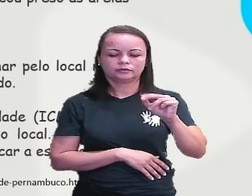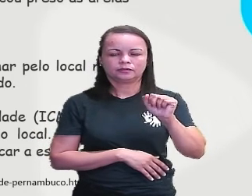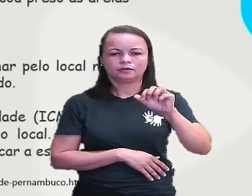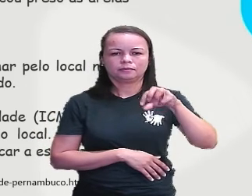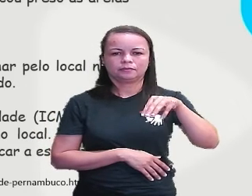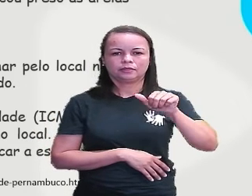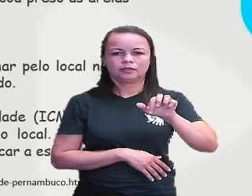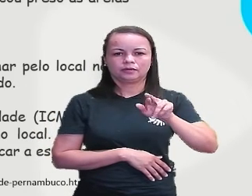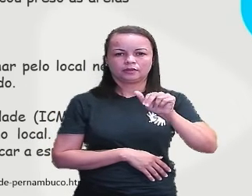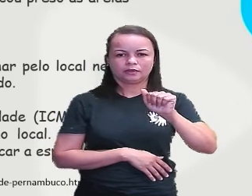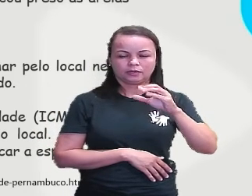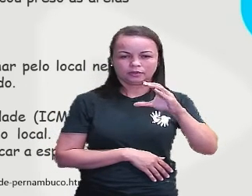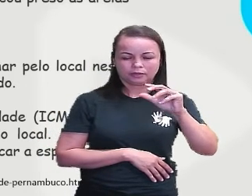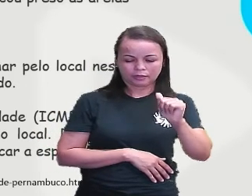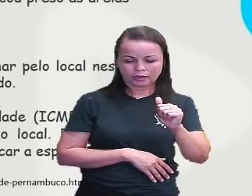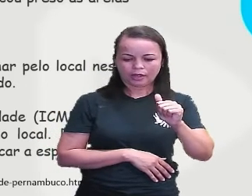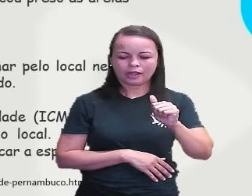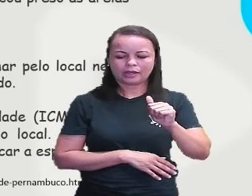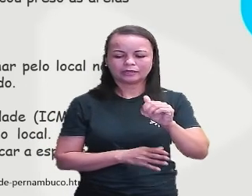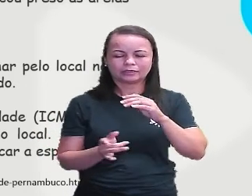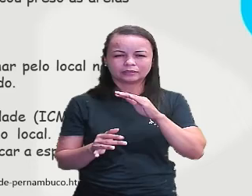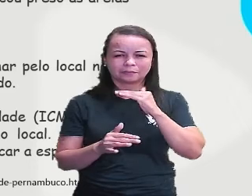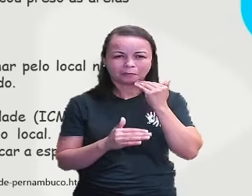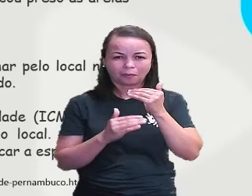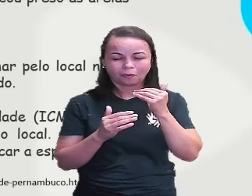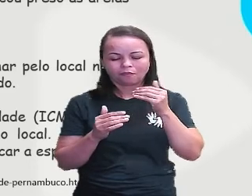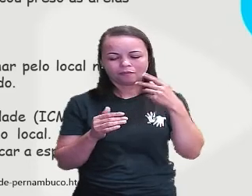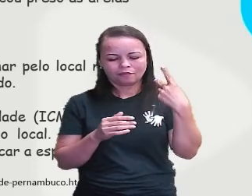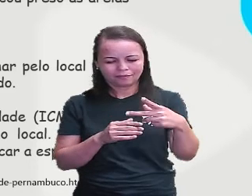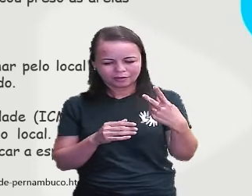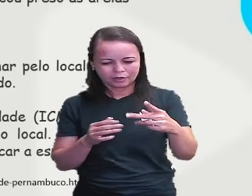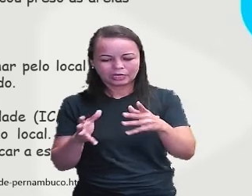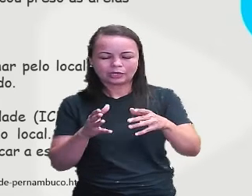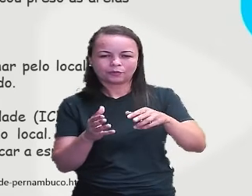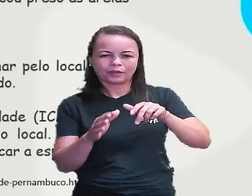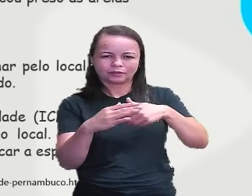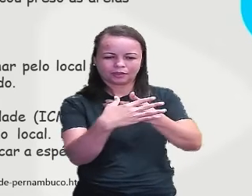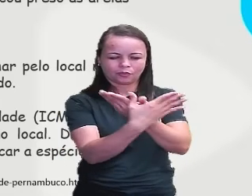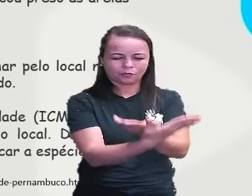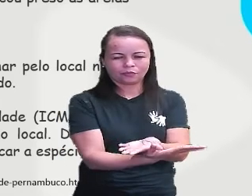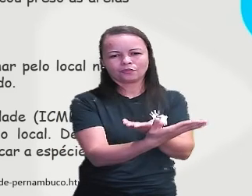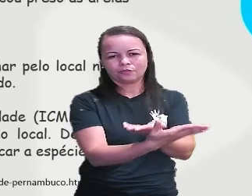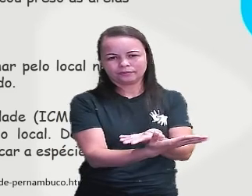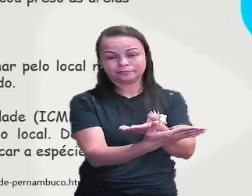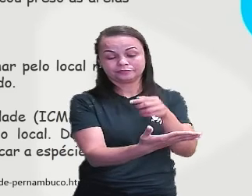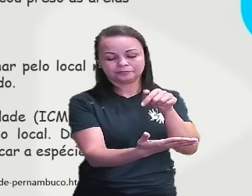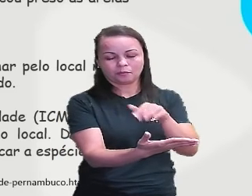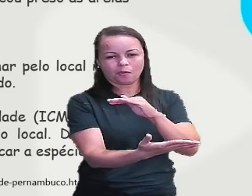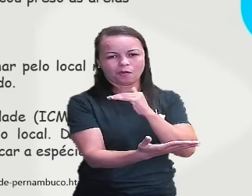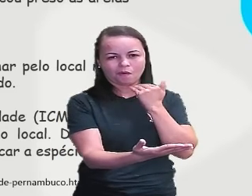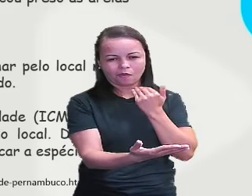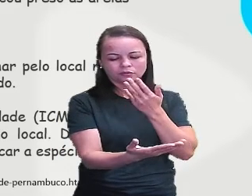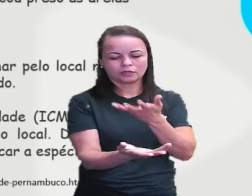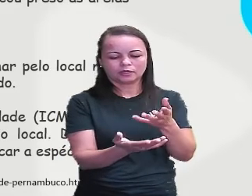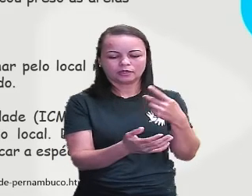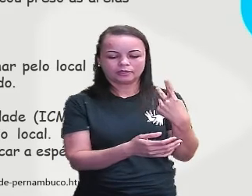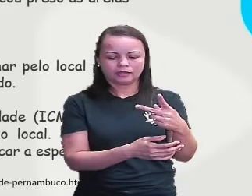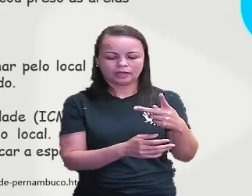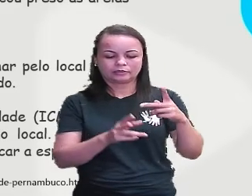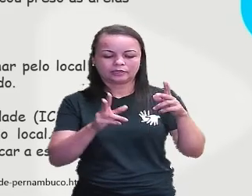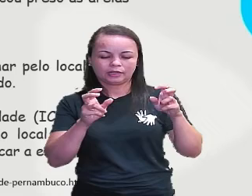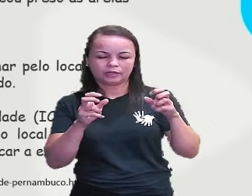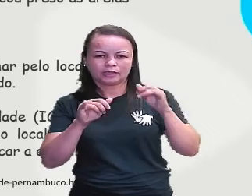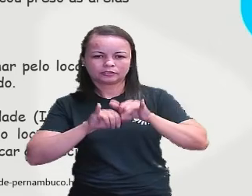de decomposição. Do lado temos a imagem do corpo da baleia encalhado na praia. E aqui temos a nossa notícia.